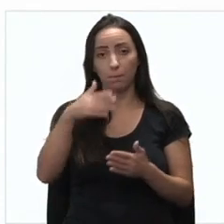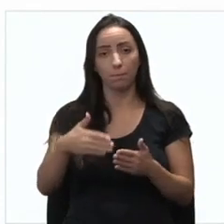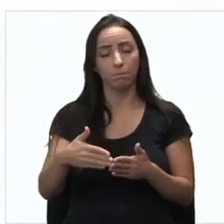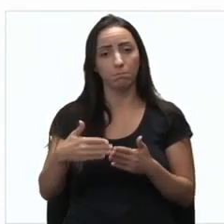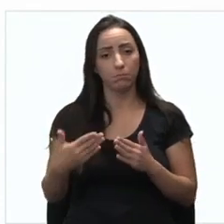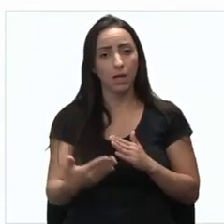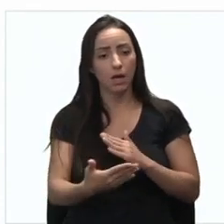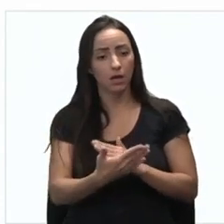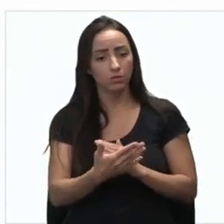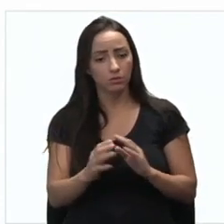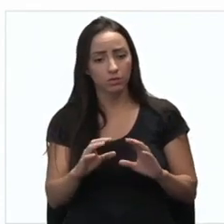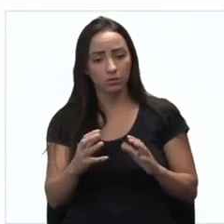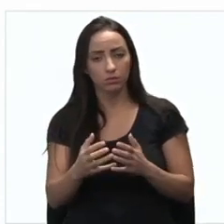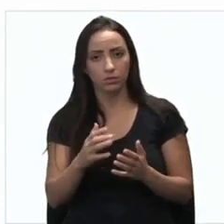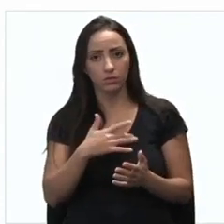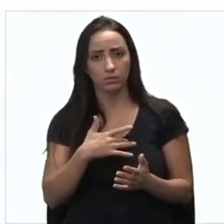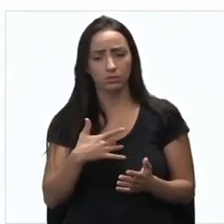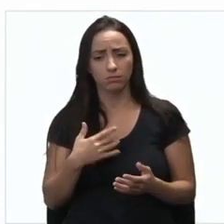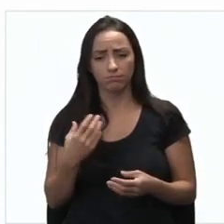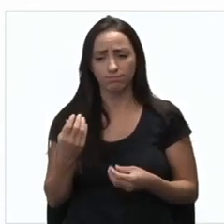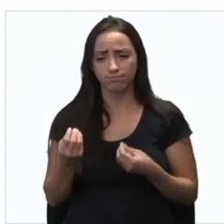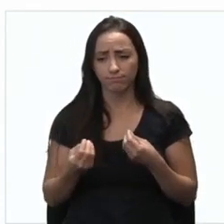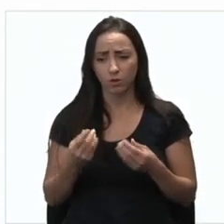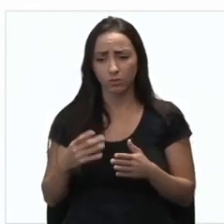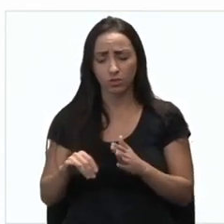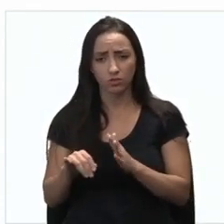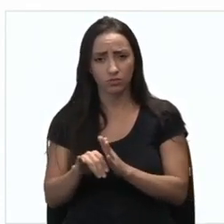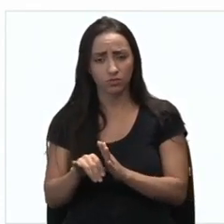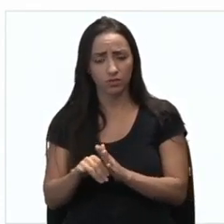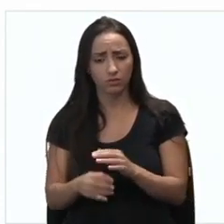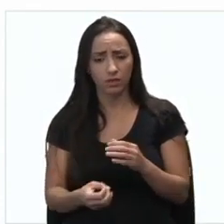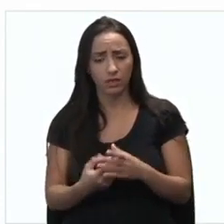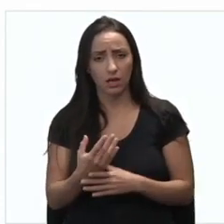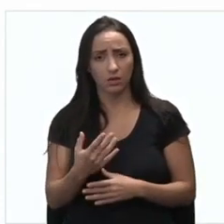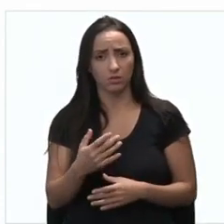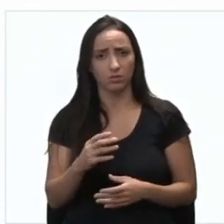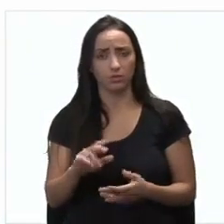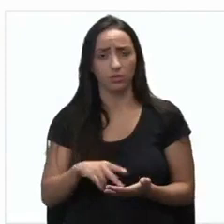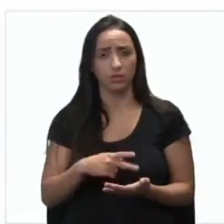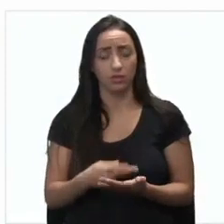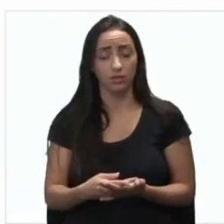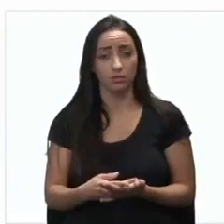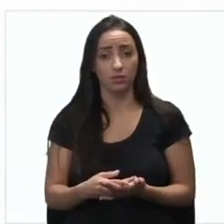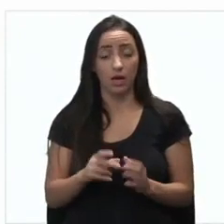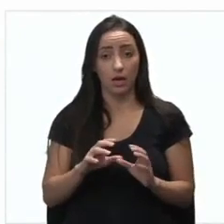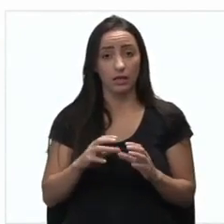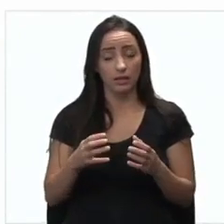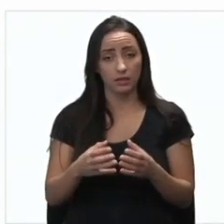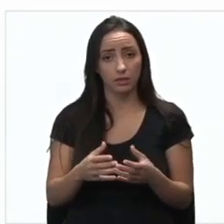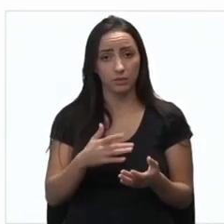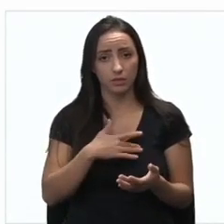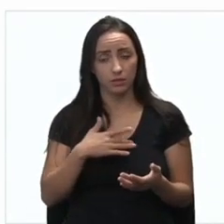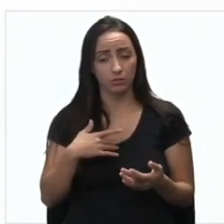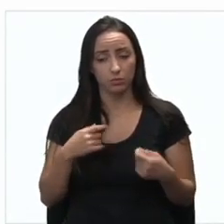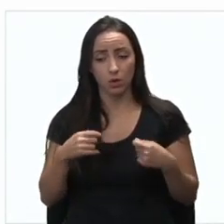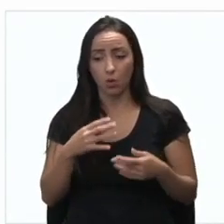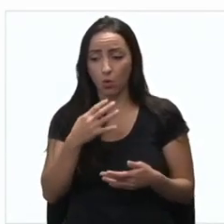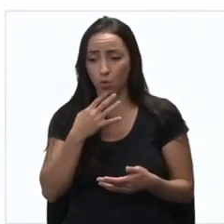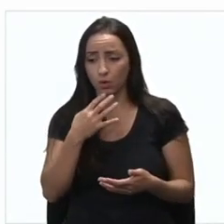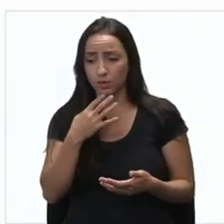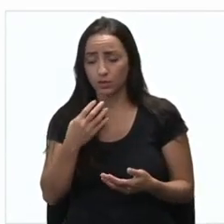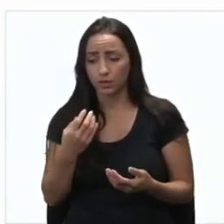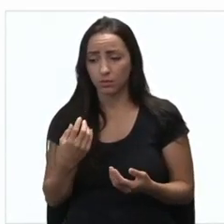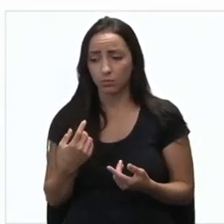ajuda à equipe de saúde para identificar as causas do acidente e minimizar os riscos. A equipe de saúde precisa conhecer as causas